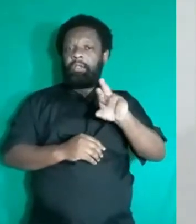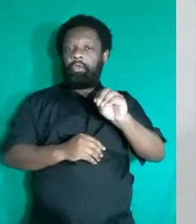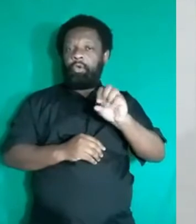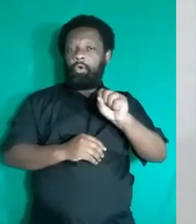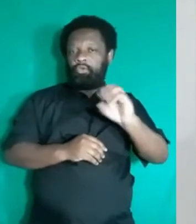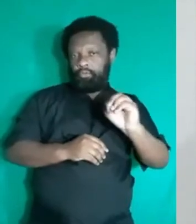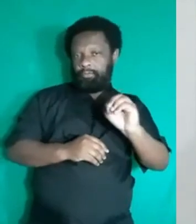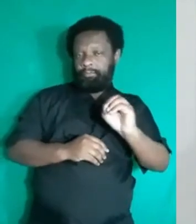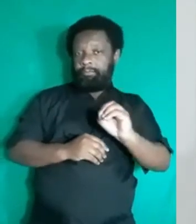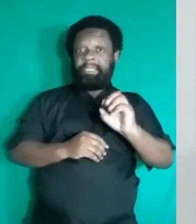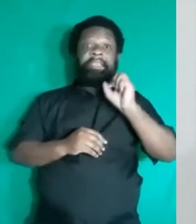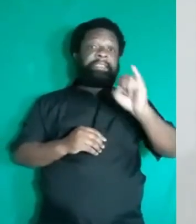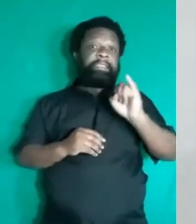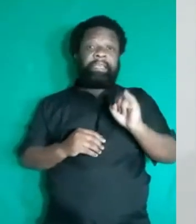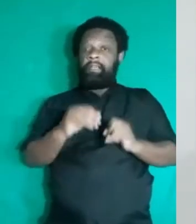ácido